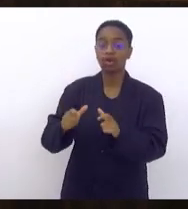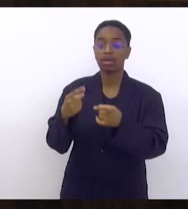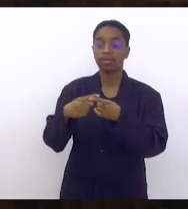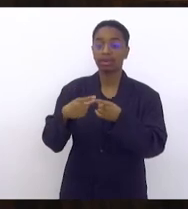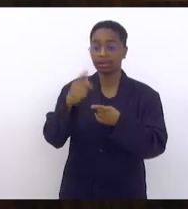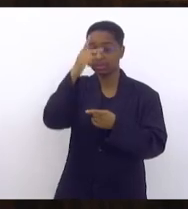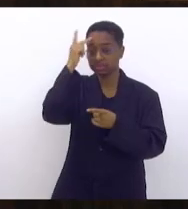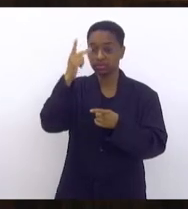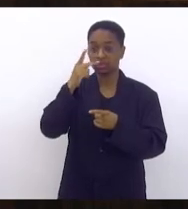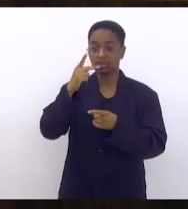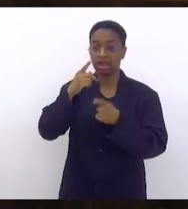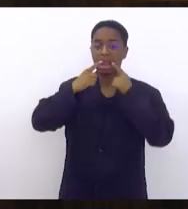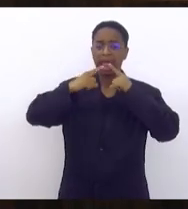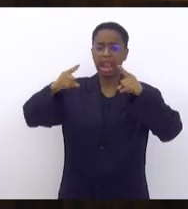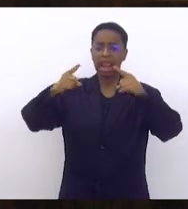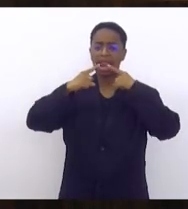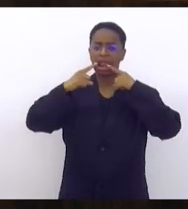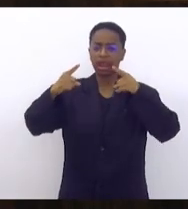vaiarem.